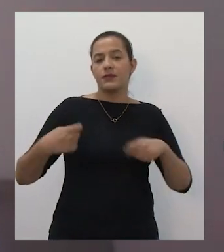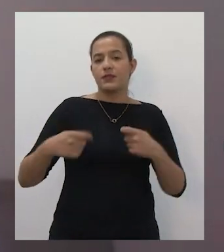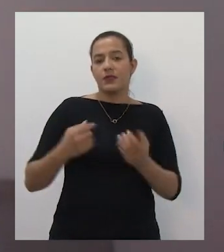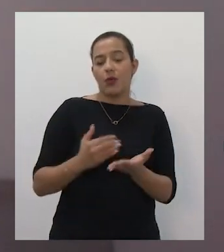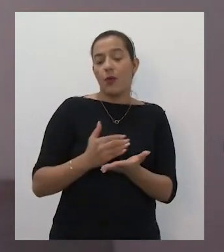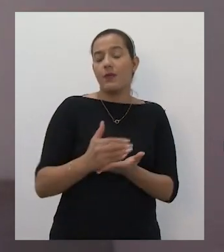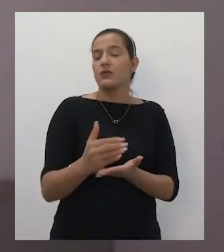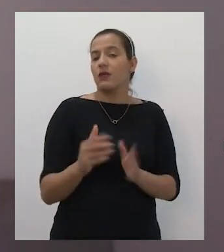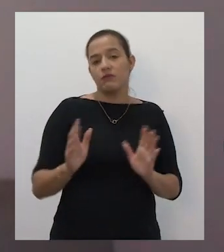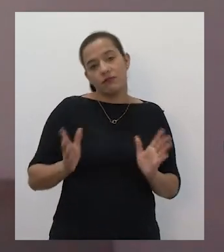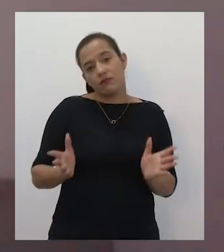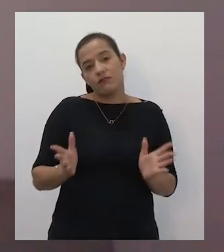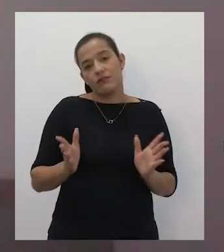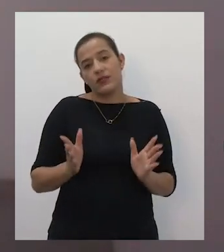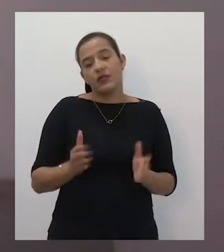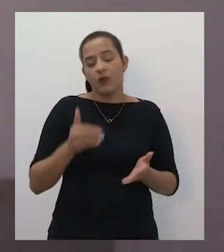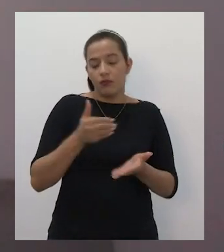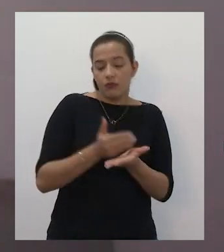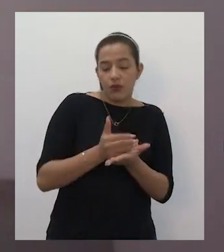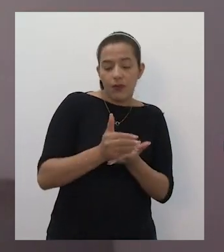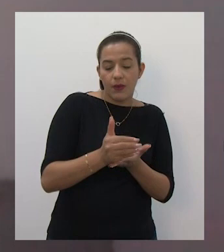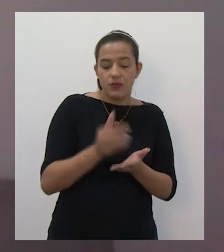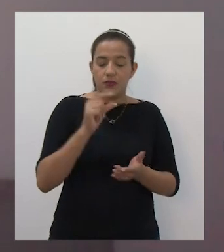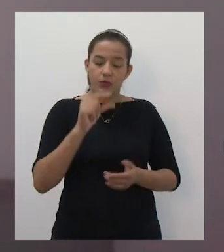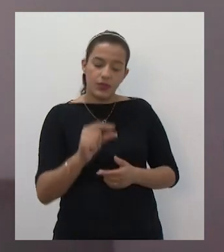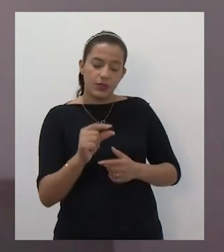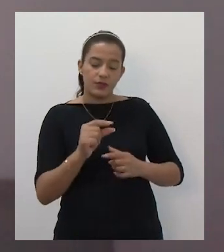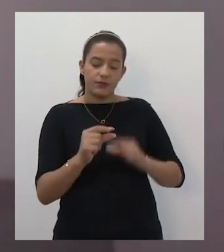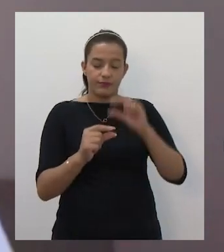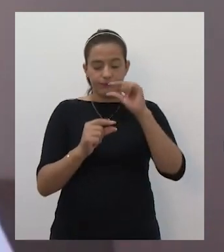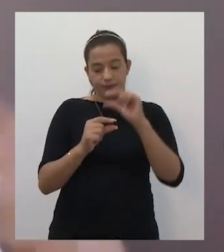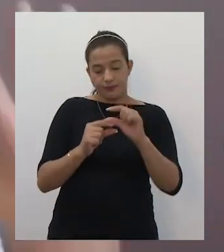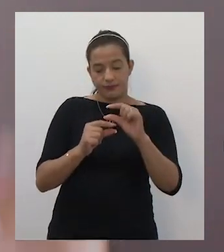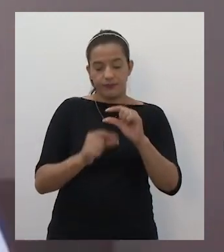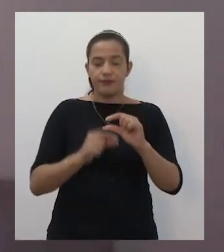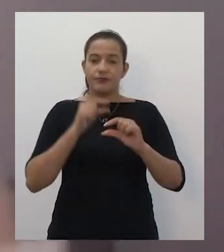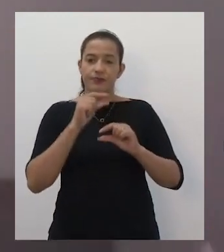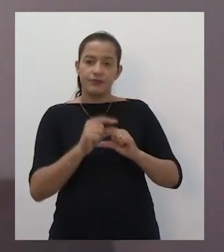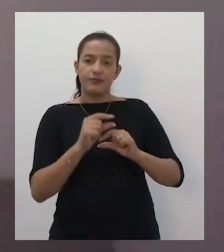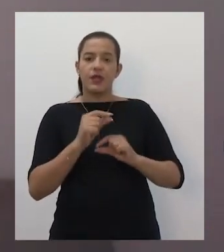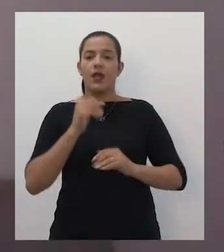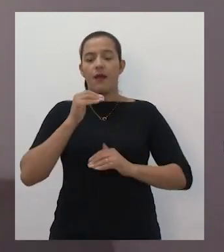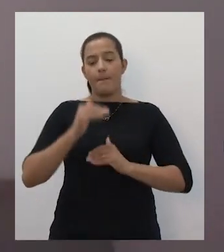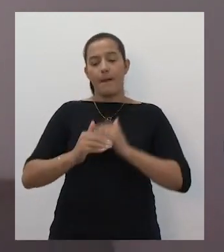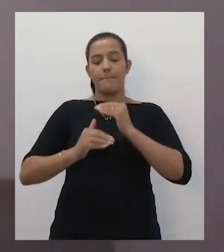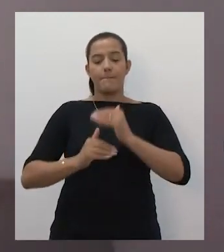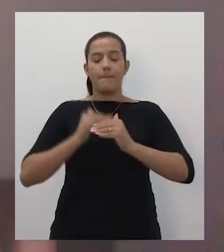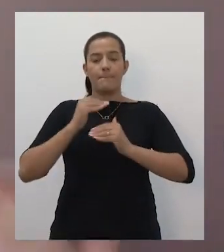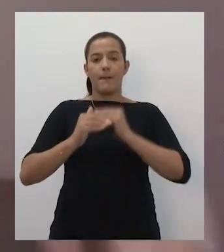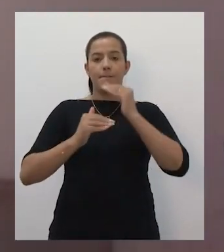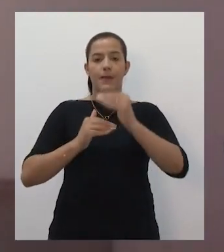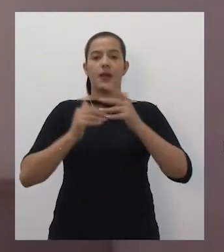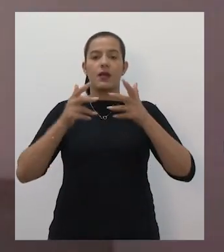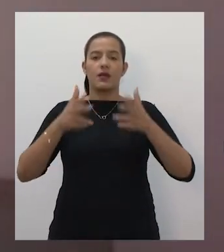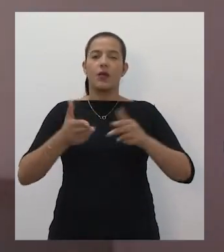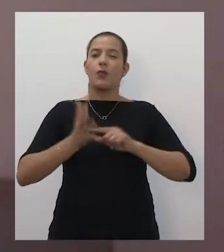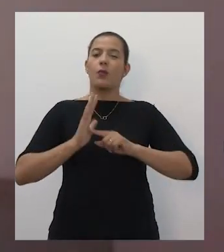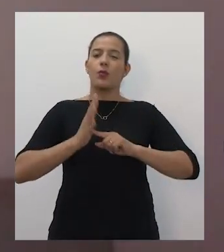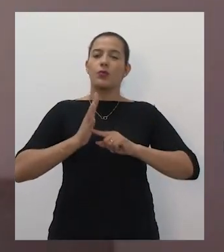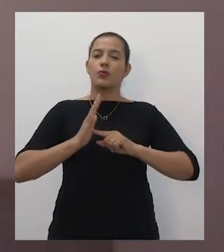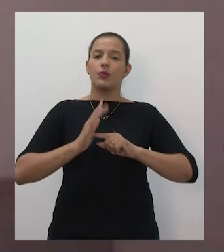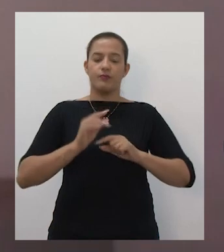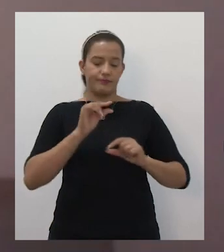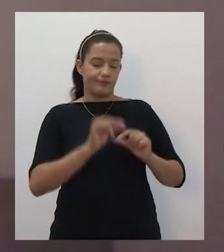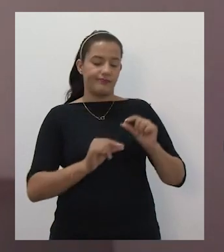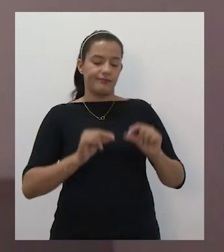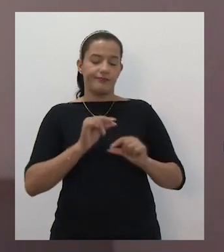lugar. Então, vamos começando aos pouquinhos. A gente vai fazendo um motorzinho, né? Eu falei que, por exemplo, a curiosidade